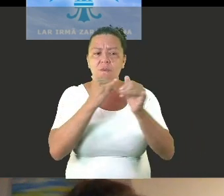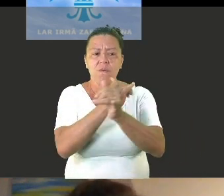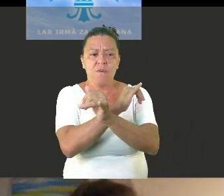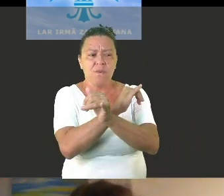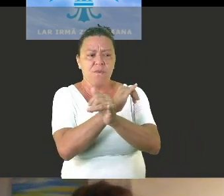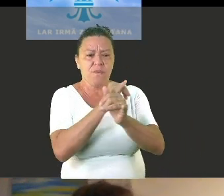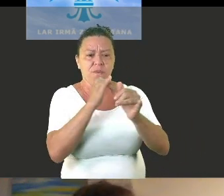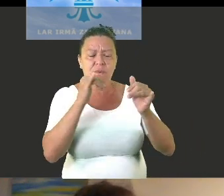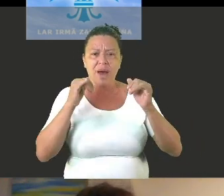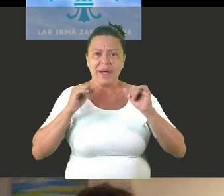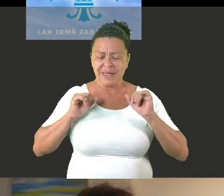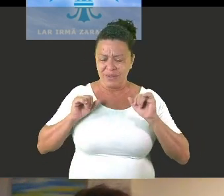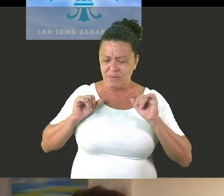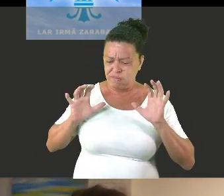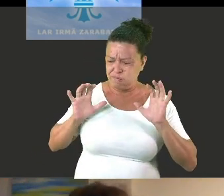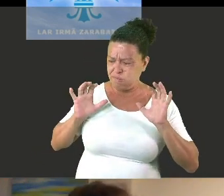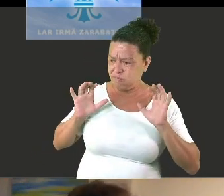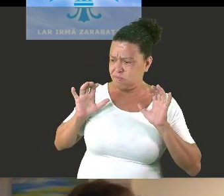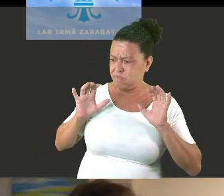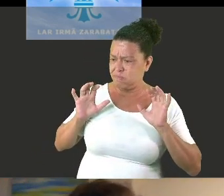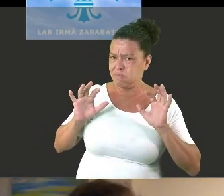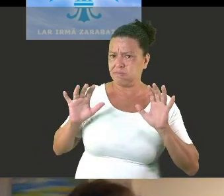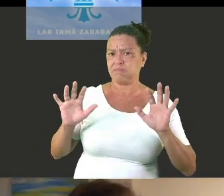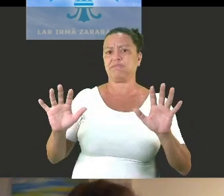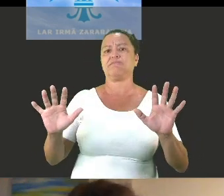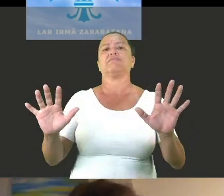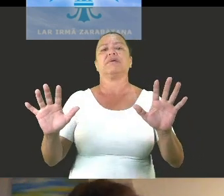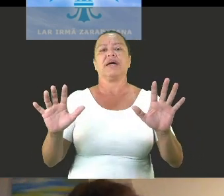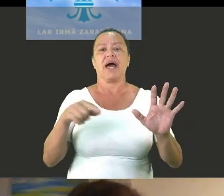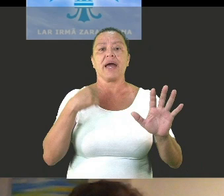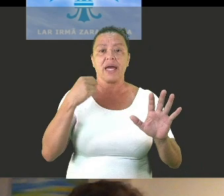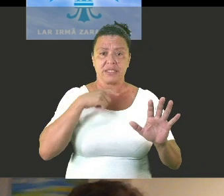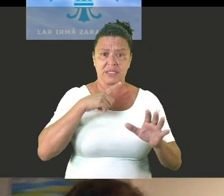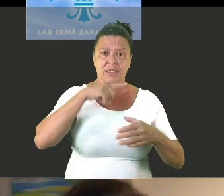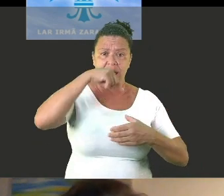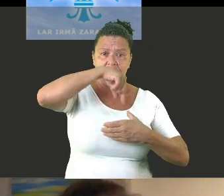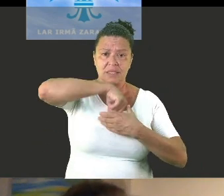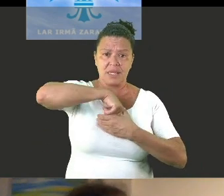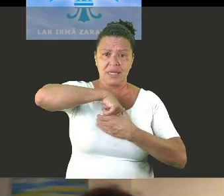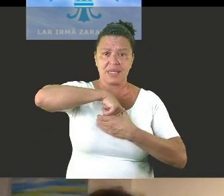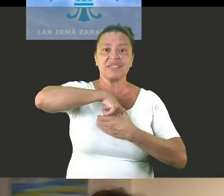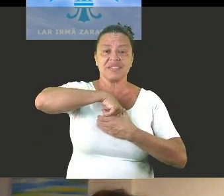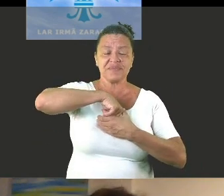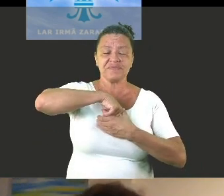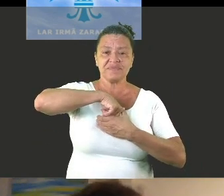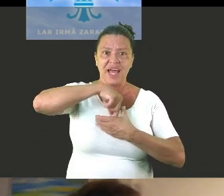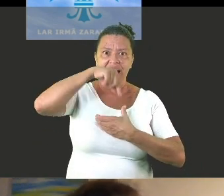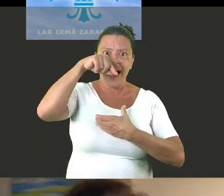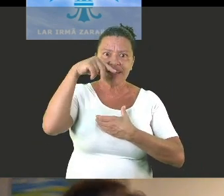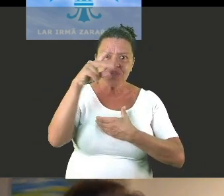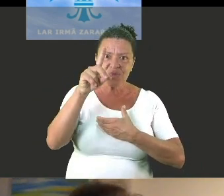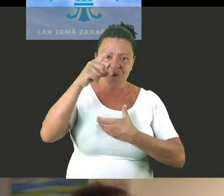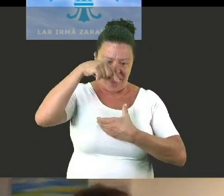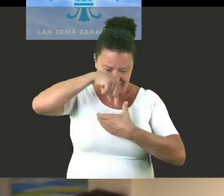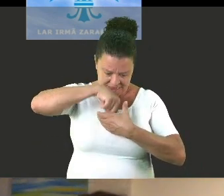de nós, cada um de nós, essa energia que nós trazemos dentro de nós, porque essa energia